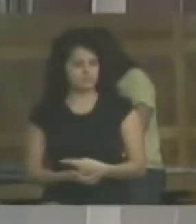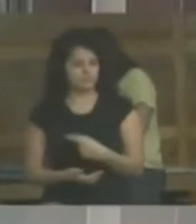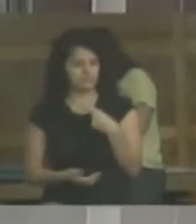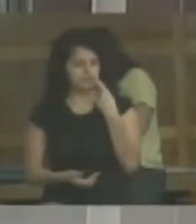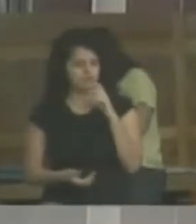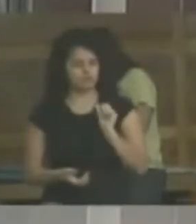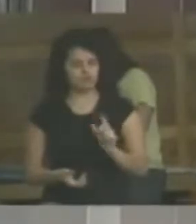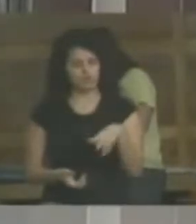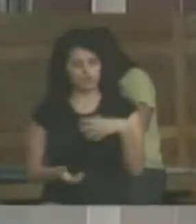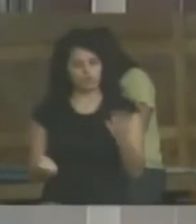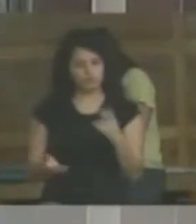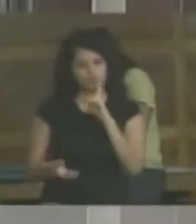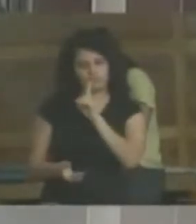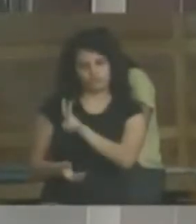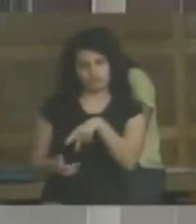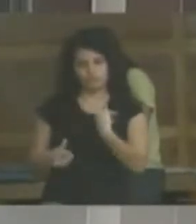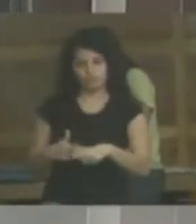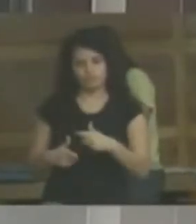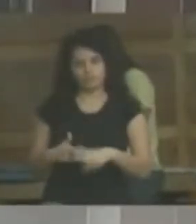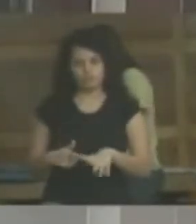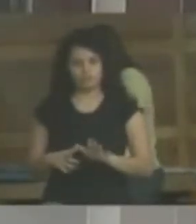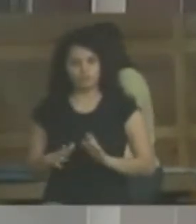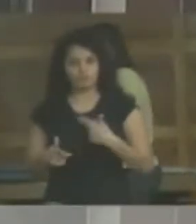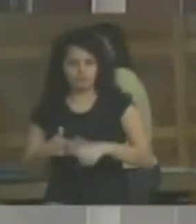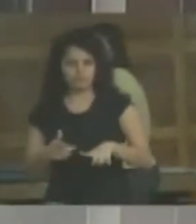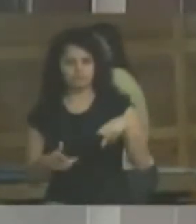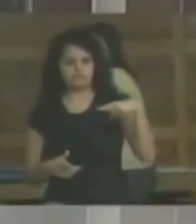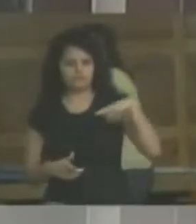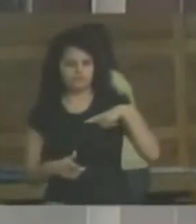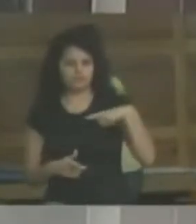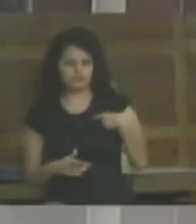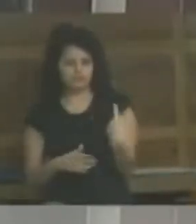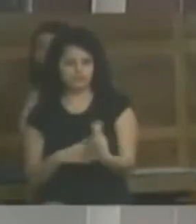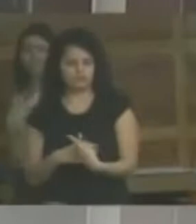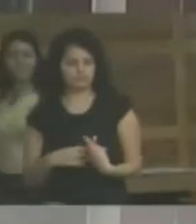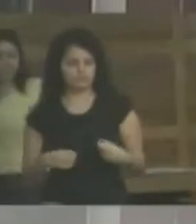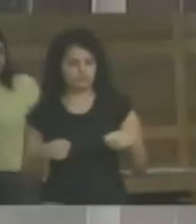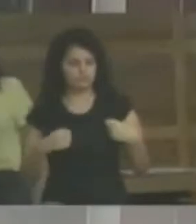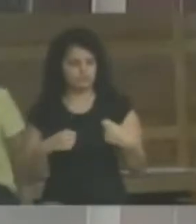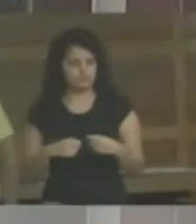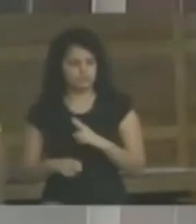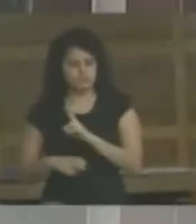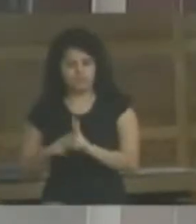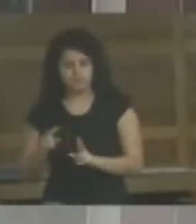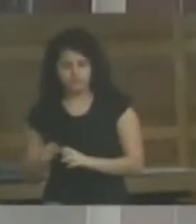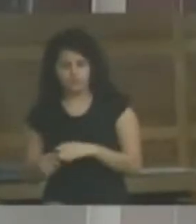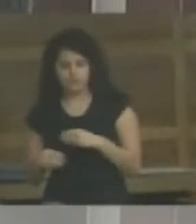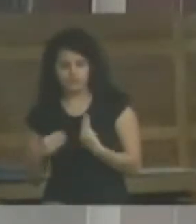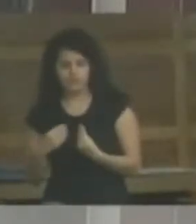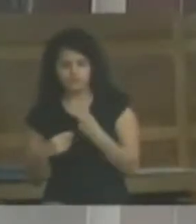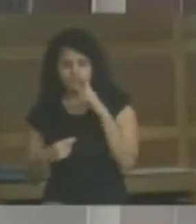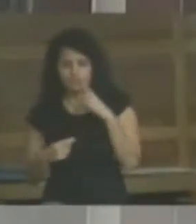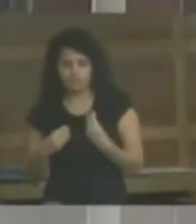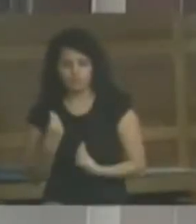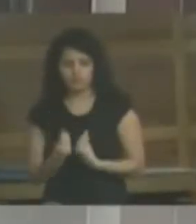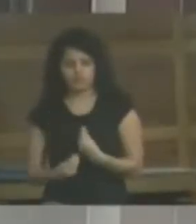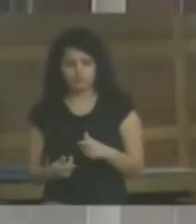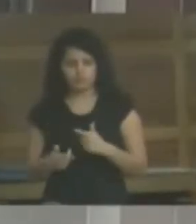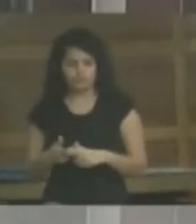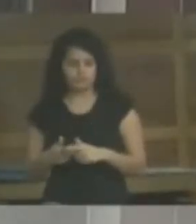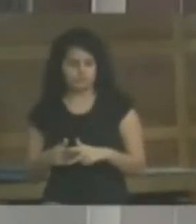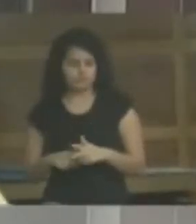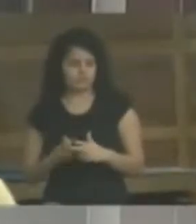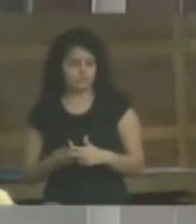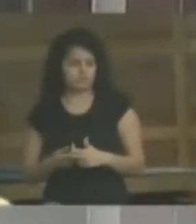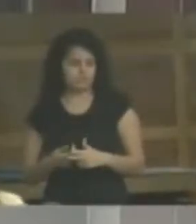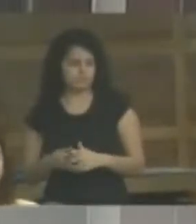eu estou vendo o problema. O problema existe, nós estamos tentando contornar o problema, agora ninguém contorna problema nenhum rápido com